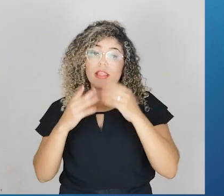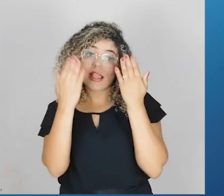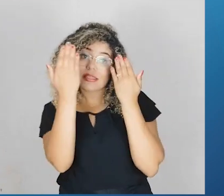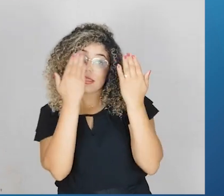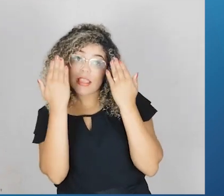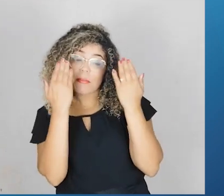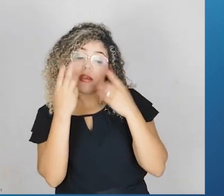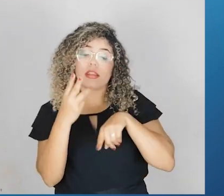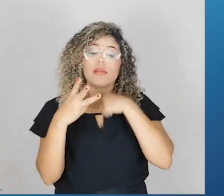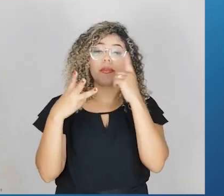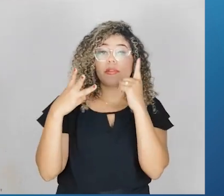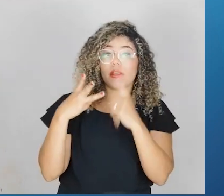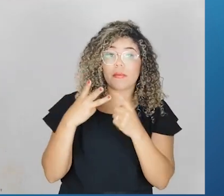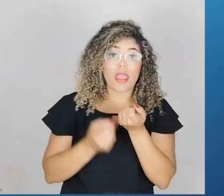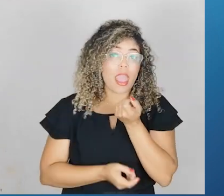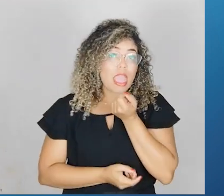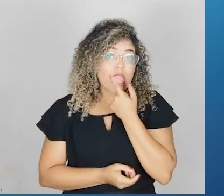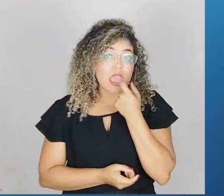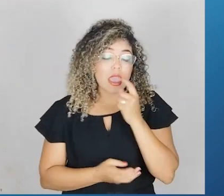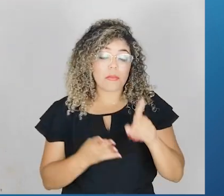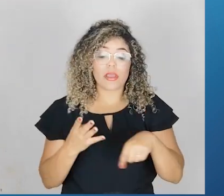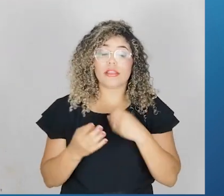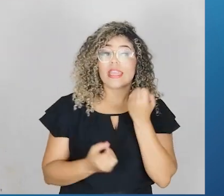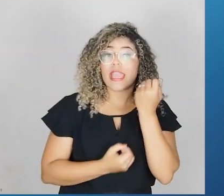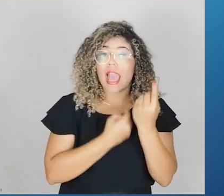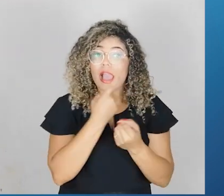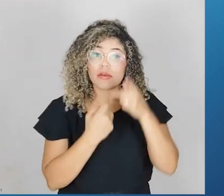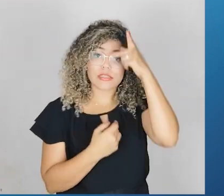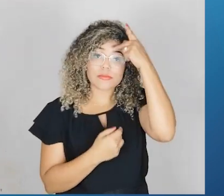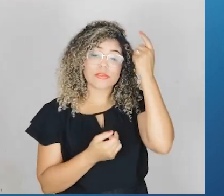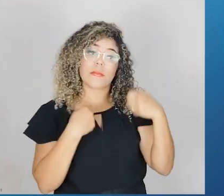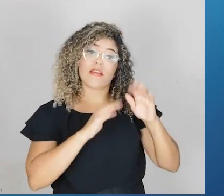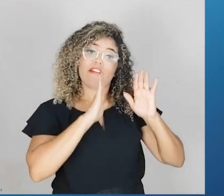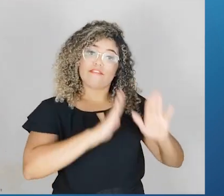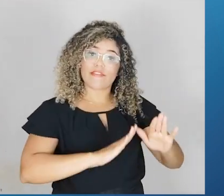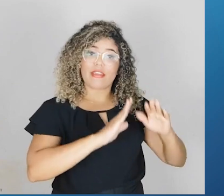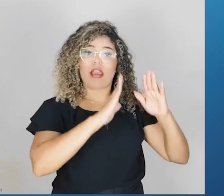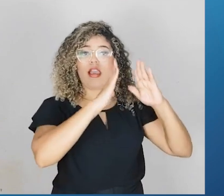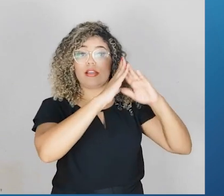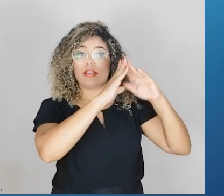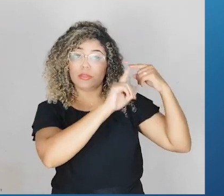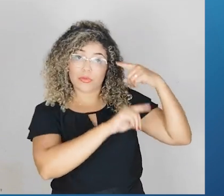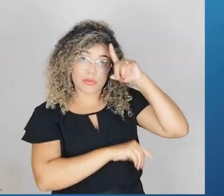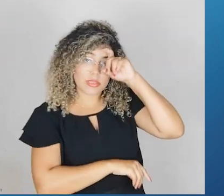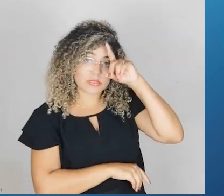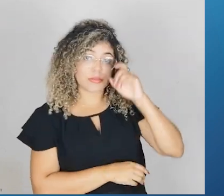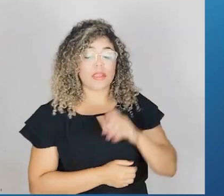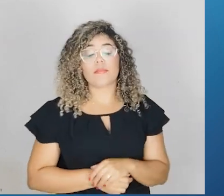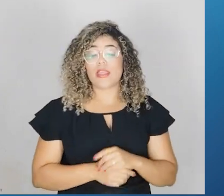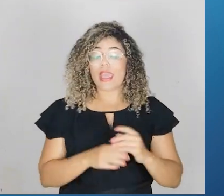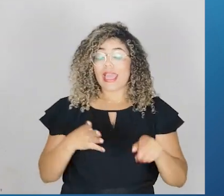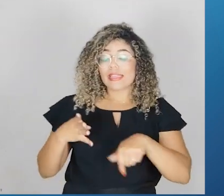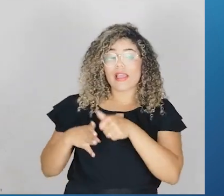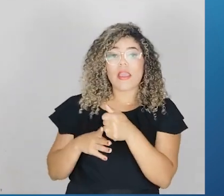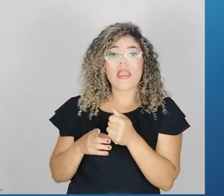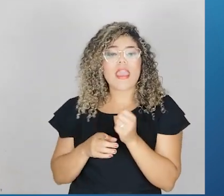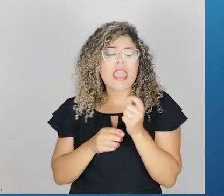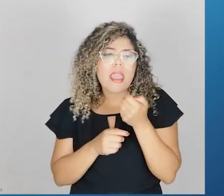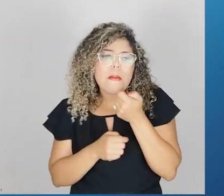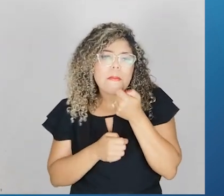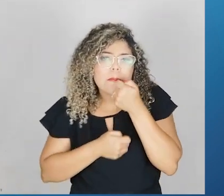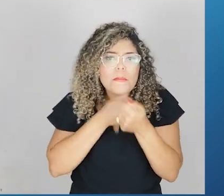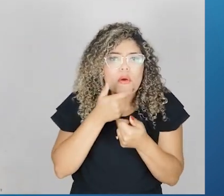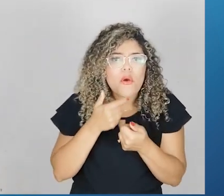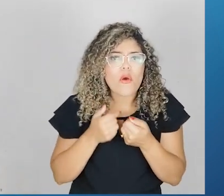psicoterapia. Terceiro, medicamentos. Em alguns casos, a internação. Então, esse período de desintoxicação é retirado aos poucos